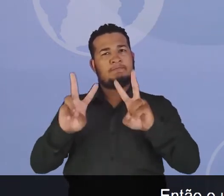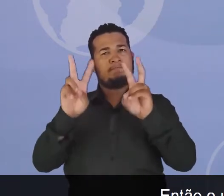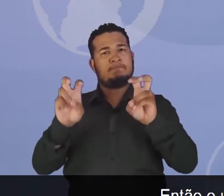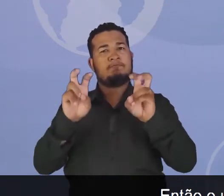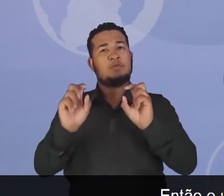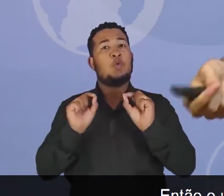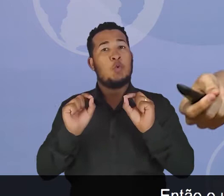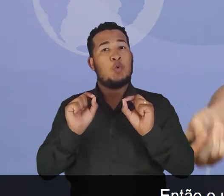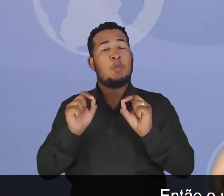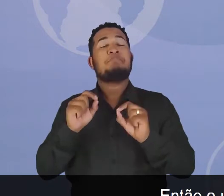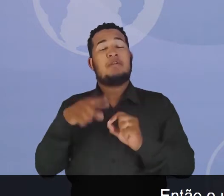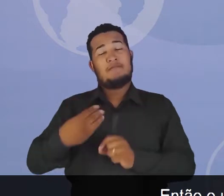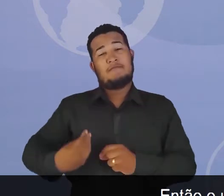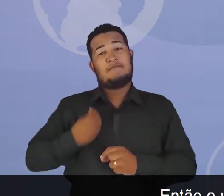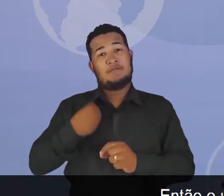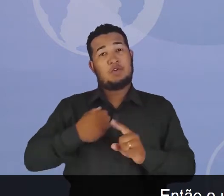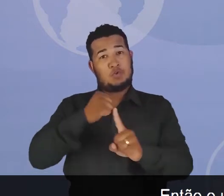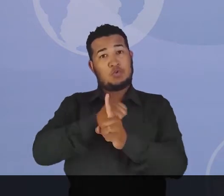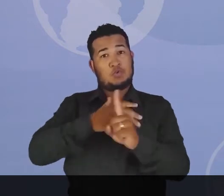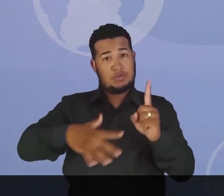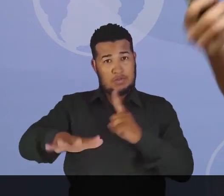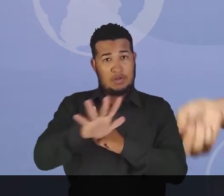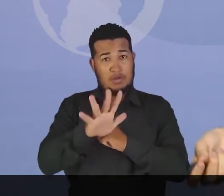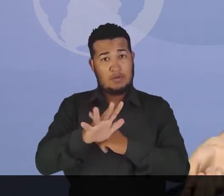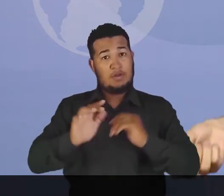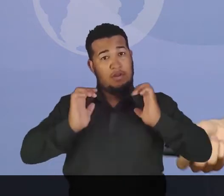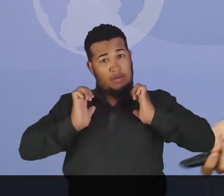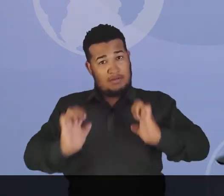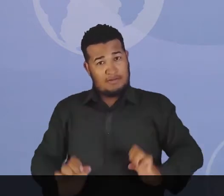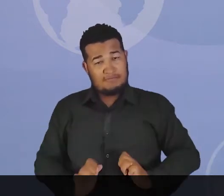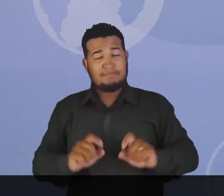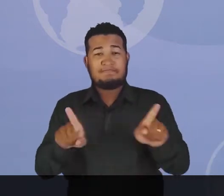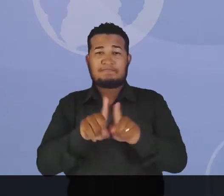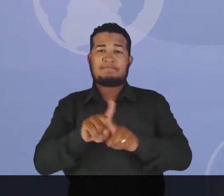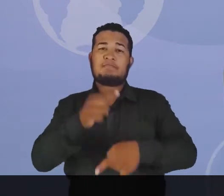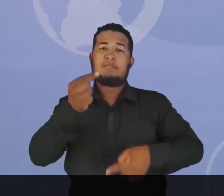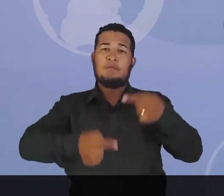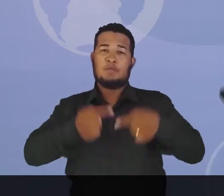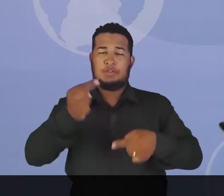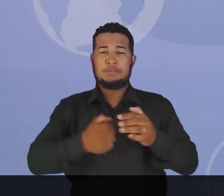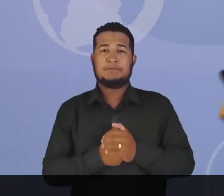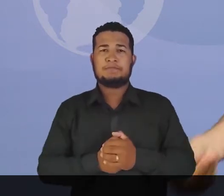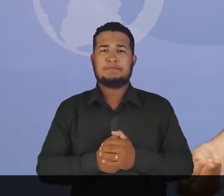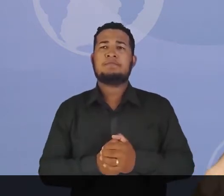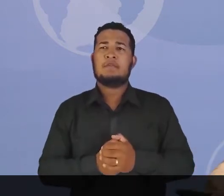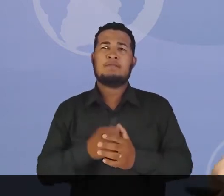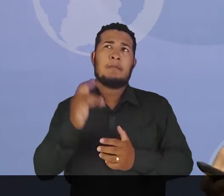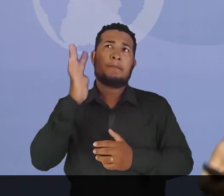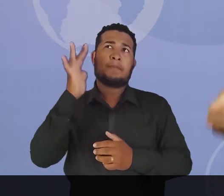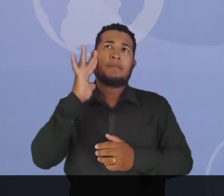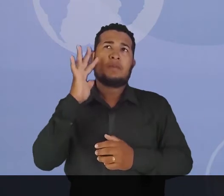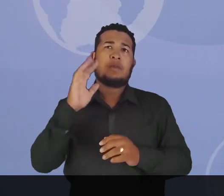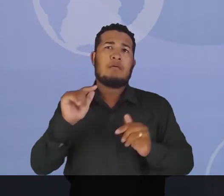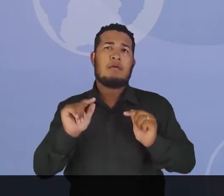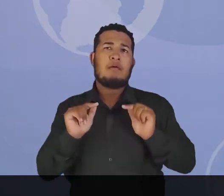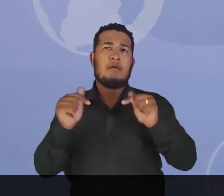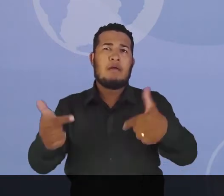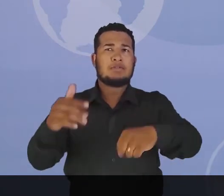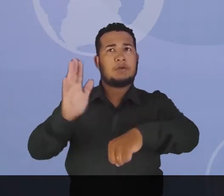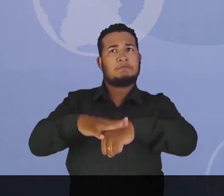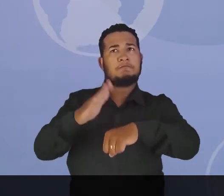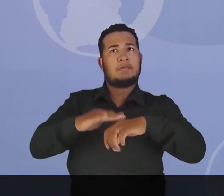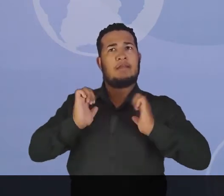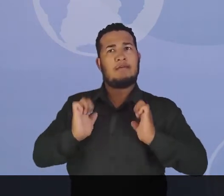vida social, ética e política. E eles vão pensar, então, qual é a ação ética? Qual é a